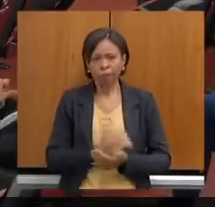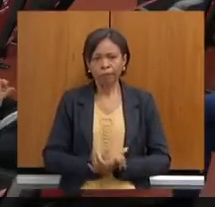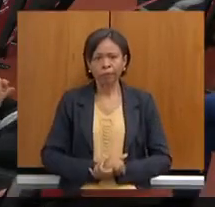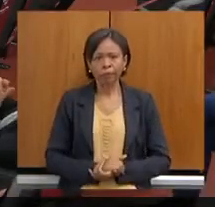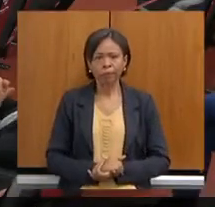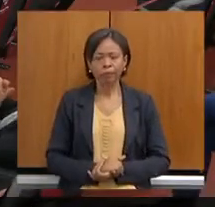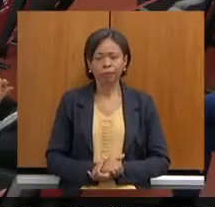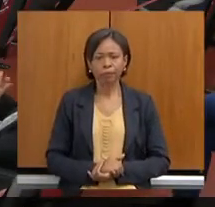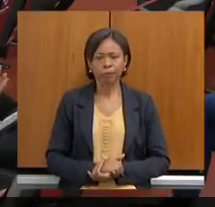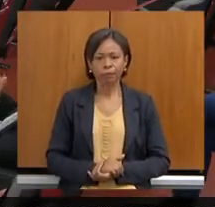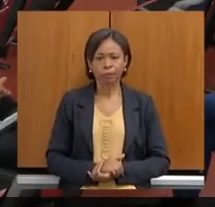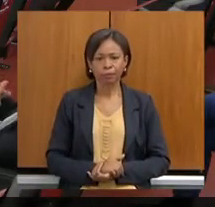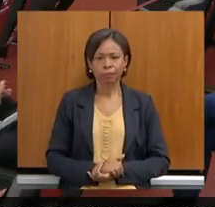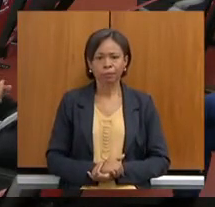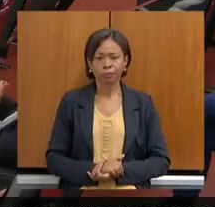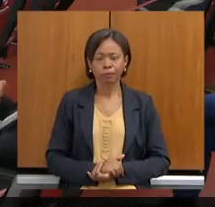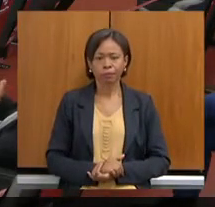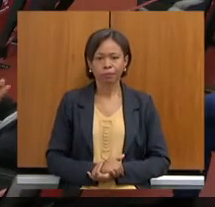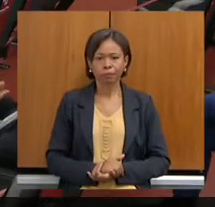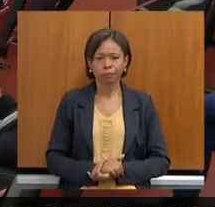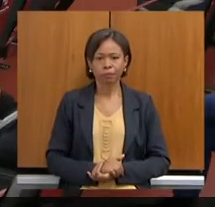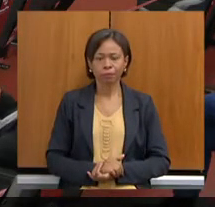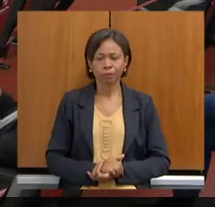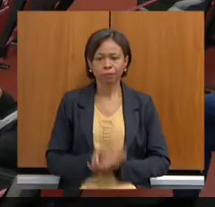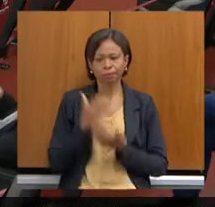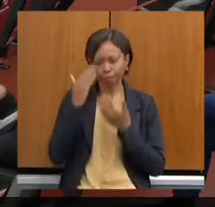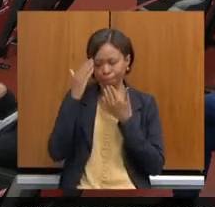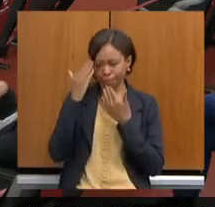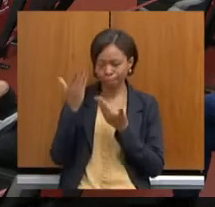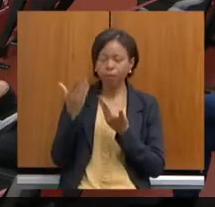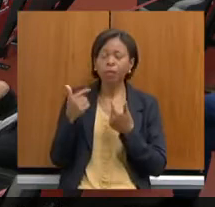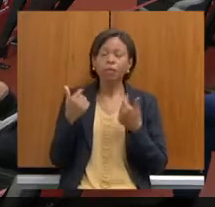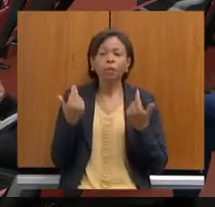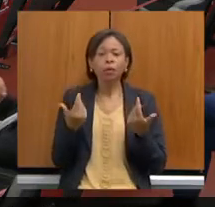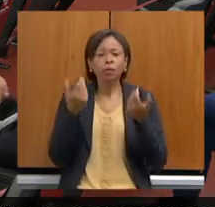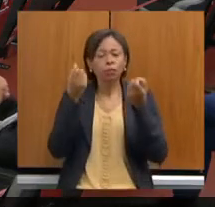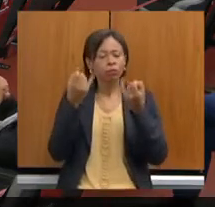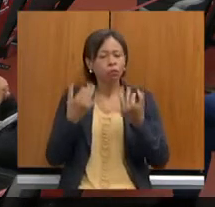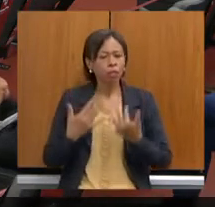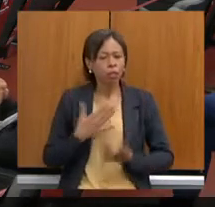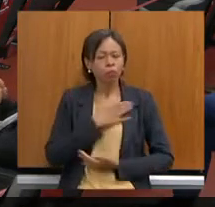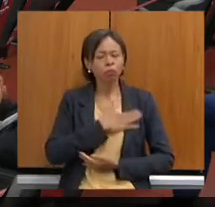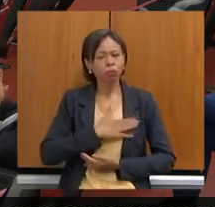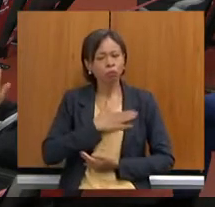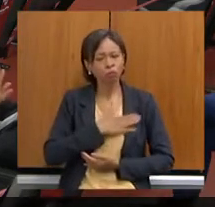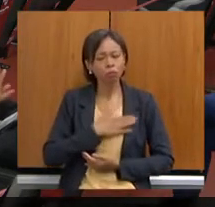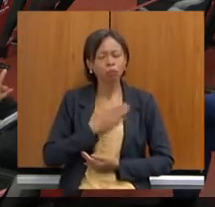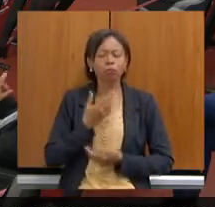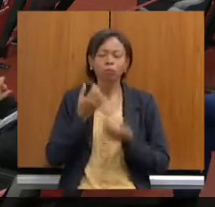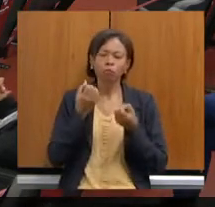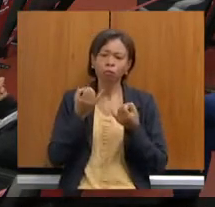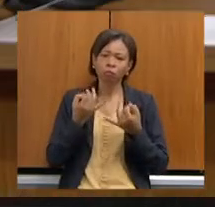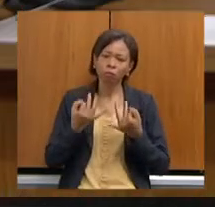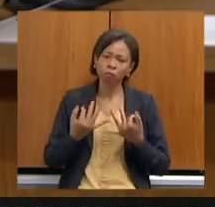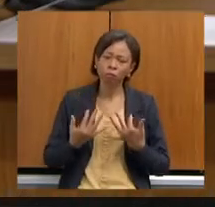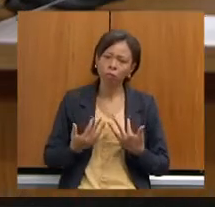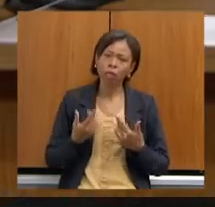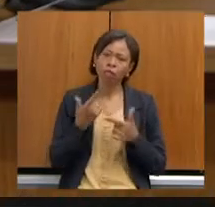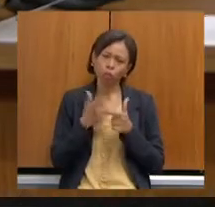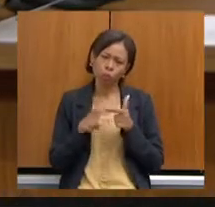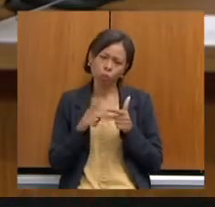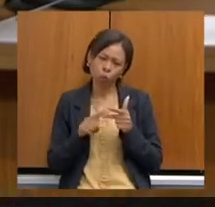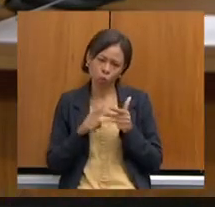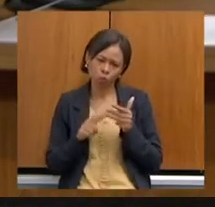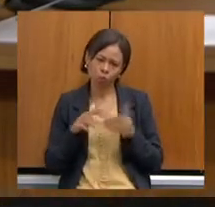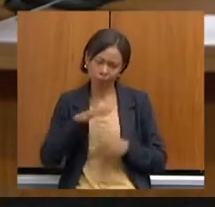é muito obrigada Coronel Henrique é a minha sempre um prazer que a gente possa discutir os problemas